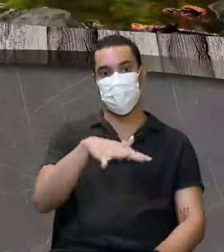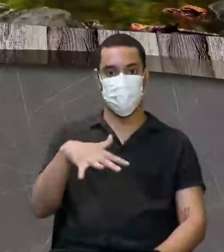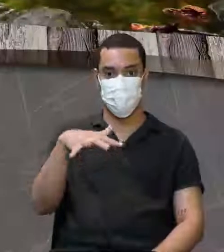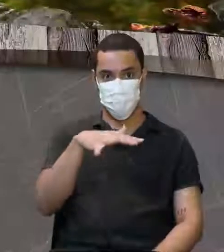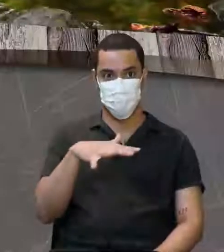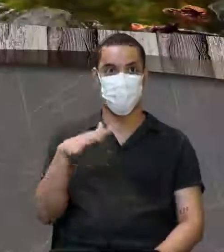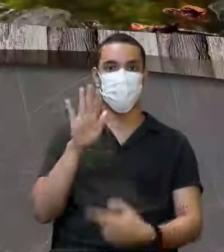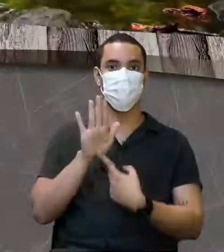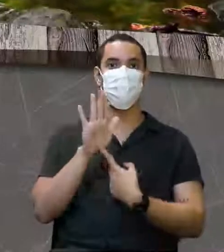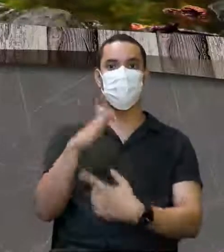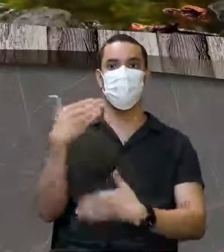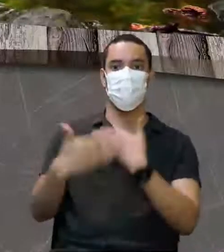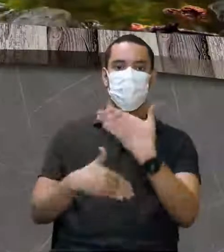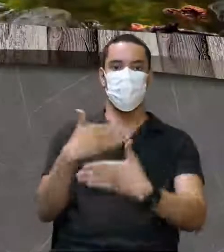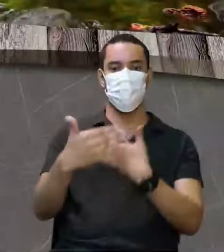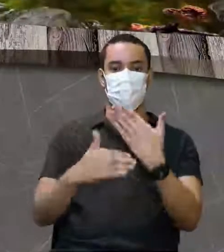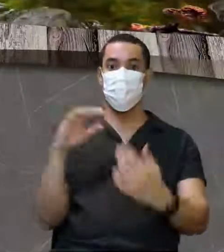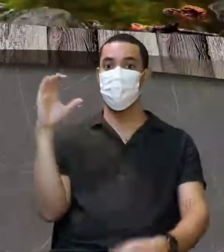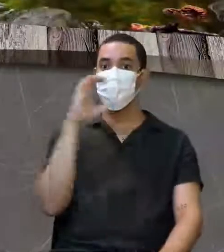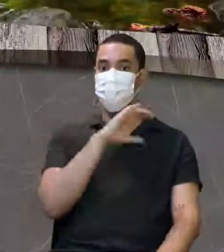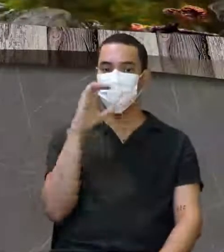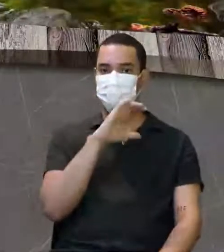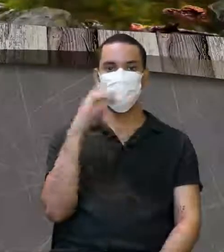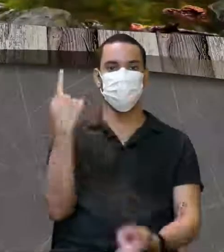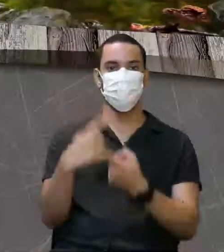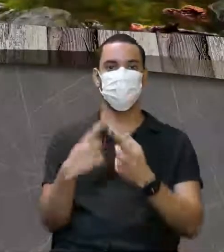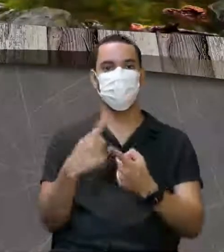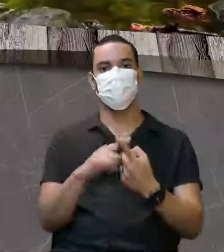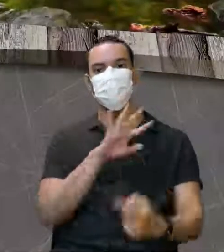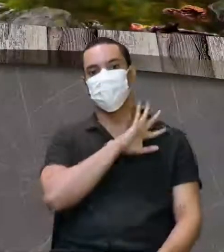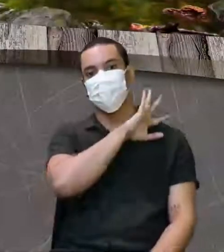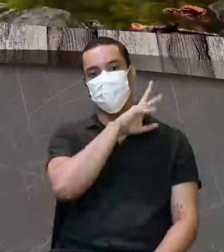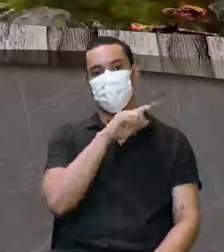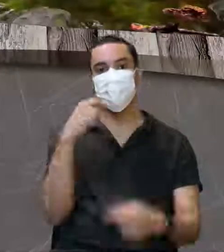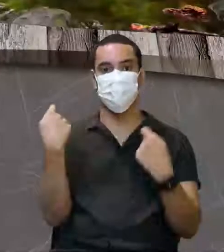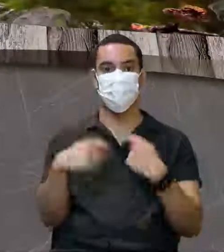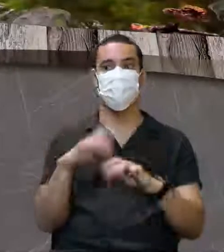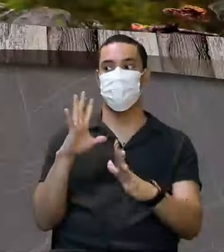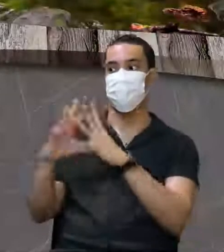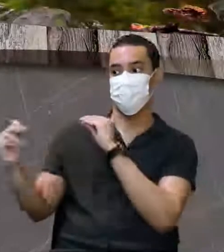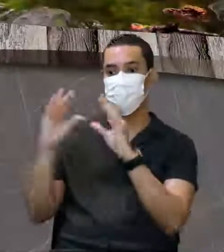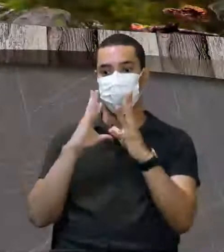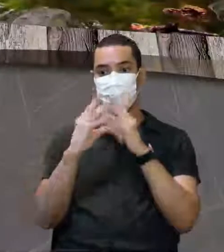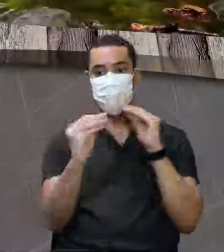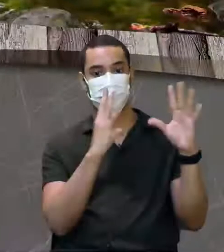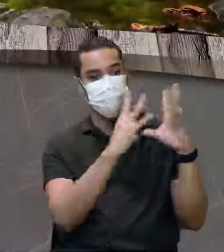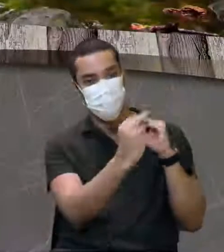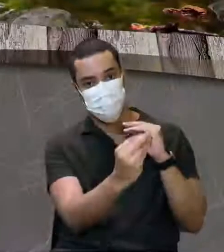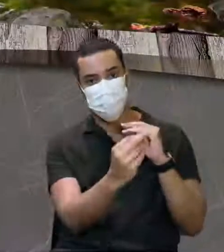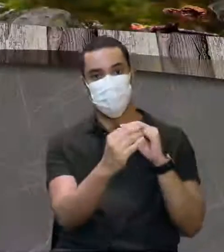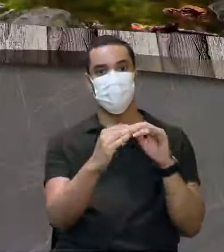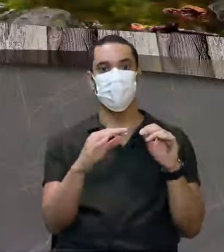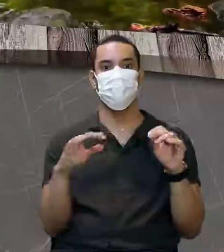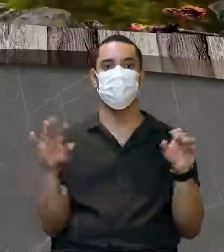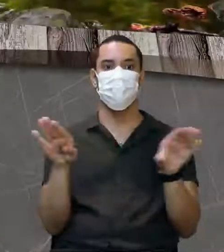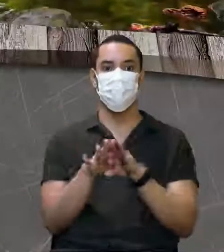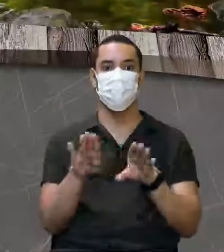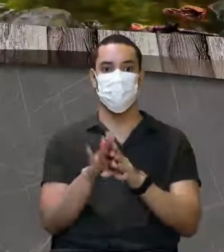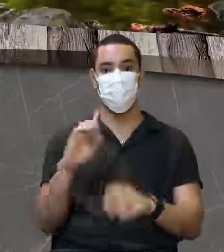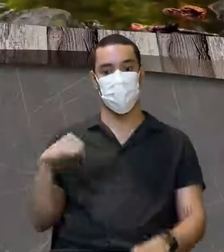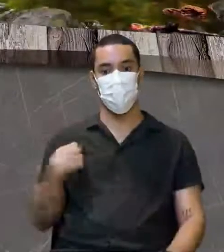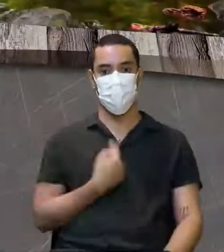nesse desenvolvimento tão acelerado? Porque esses animais, eles precisavam realizar fugas, né? E nós também